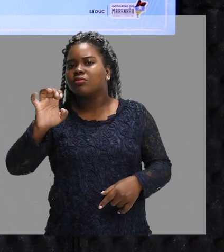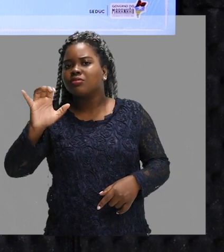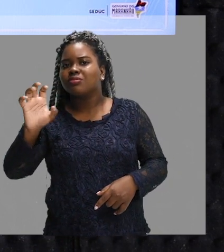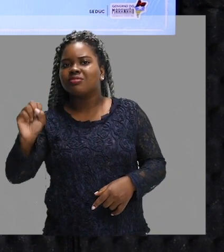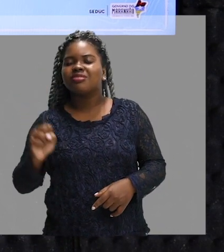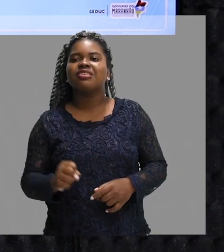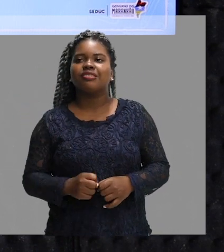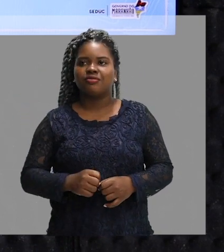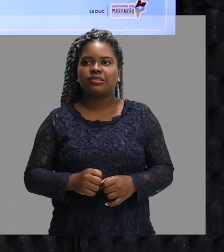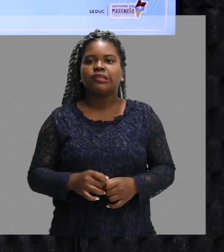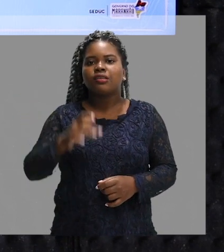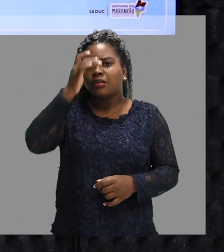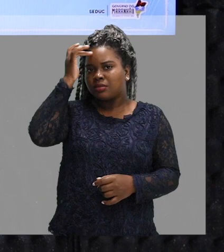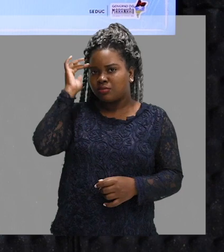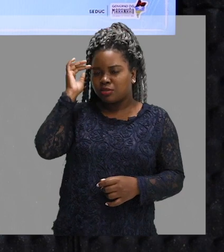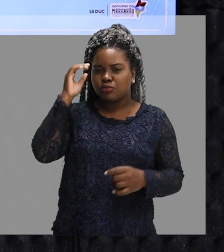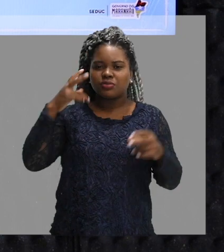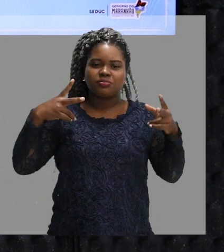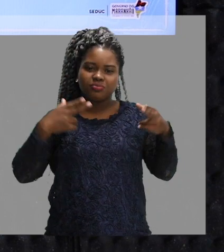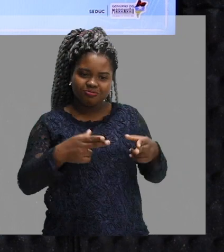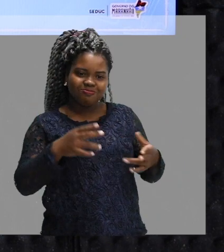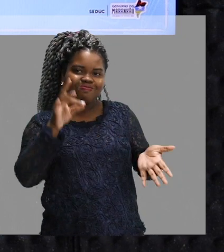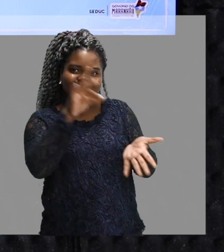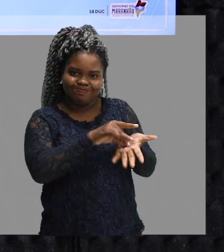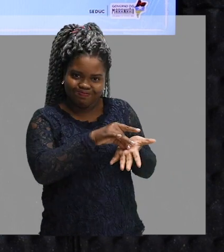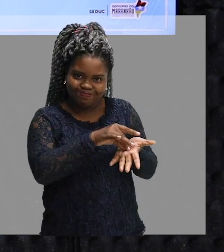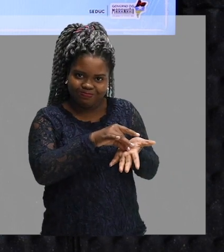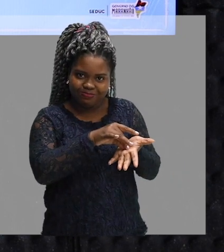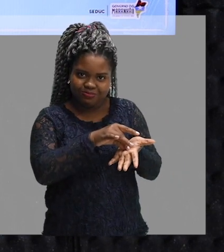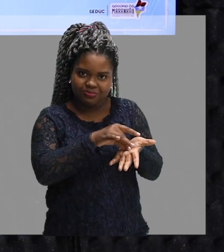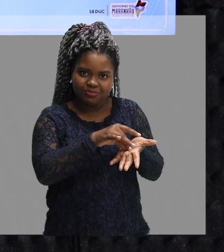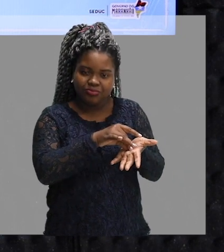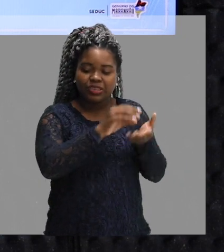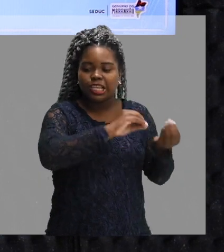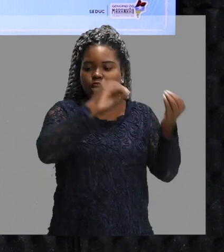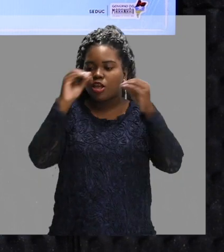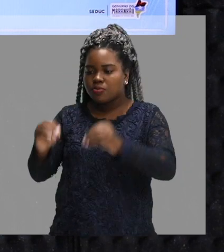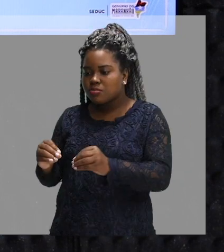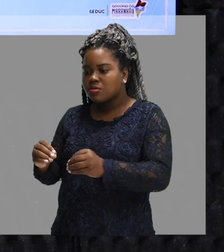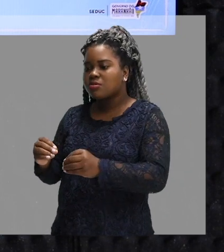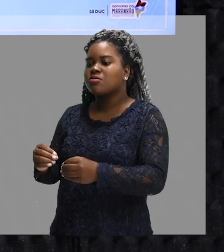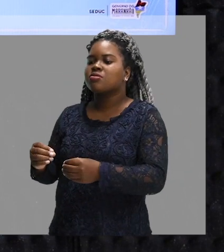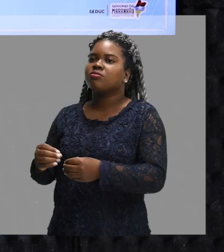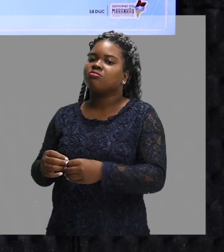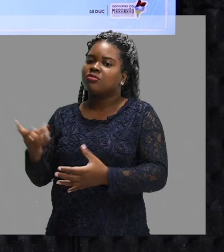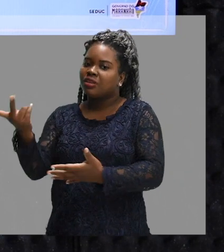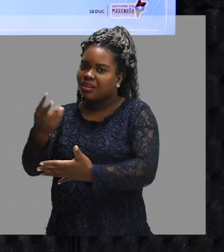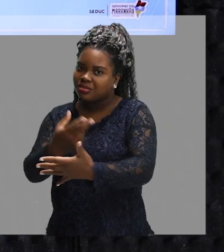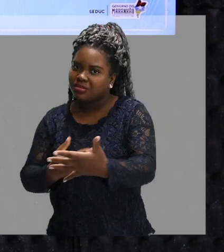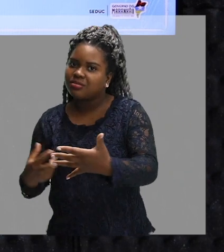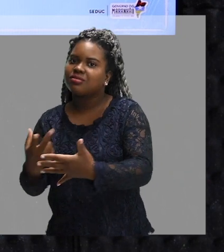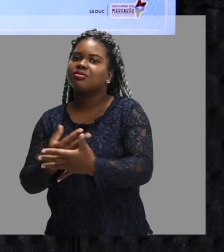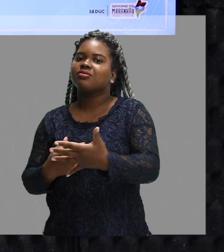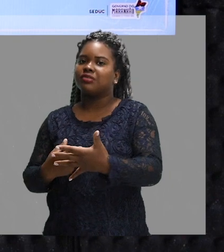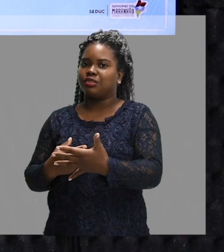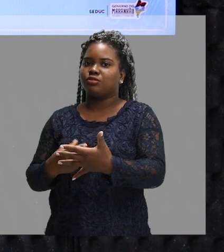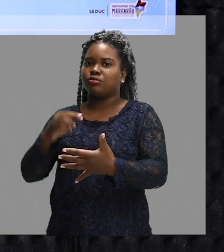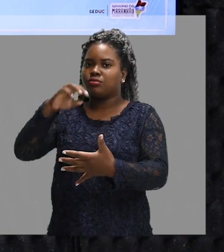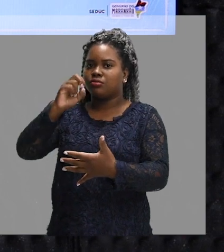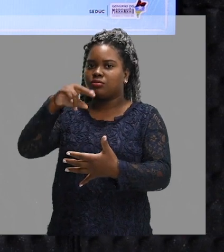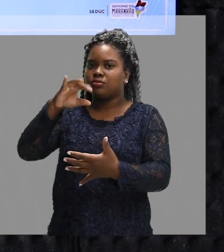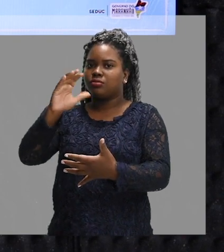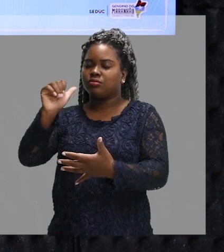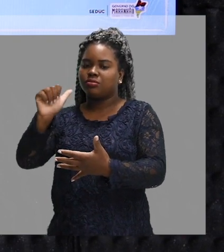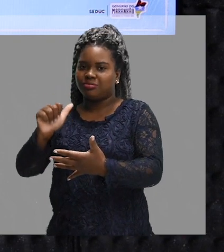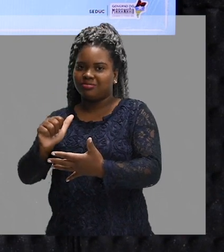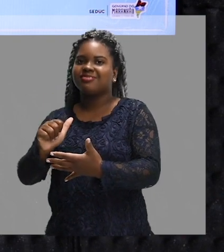os bichinhos parecem, os personagens parecem ser reais. Isso é volume. Pega a história da Mônica, onde tudo é colocado numa cor só, num plano só